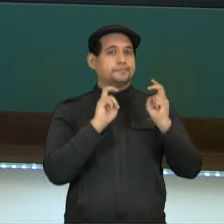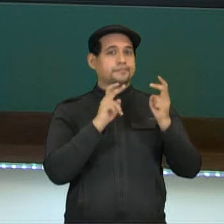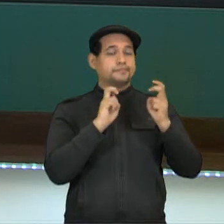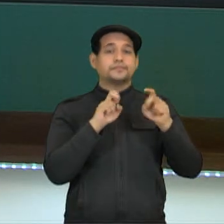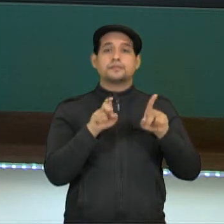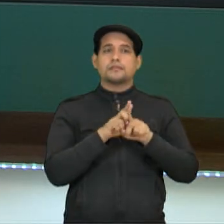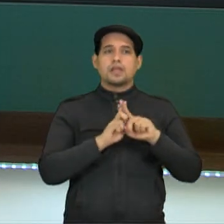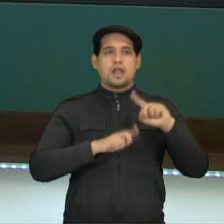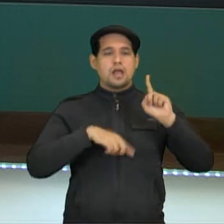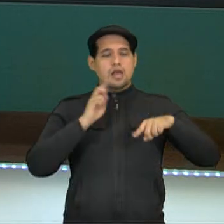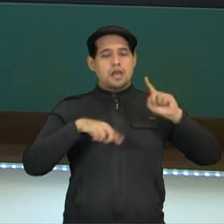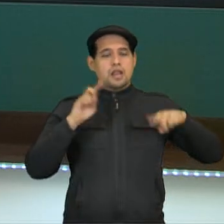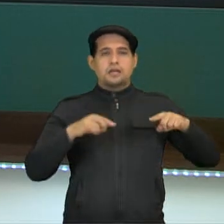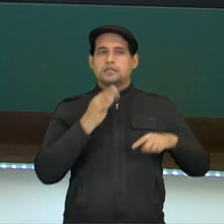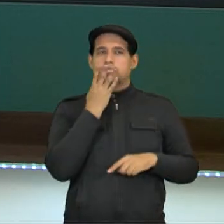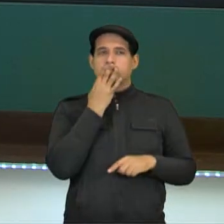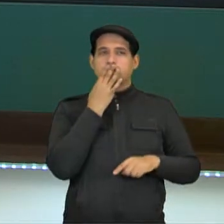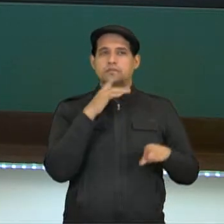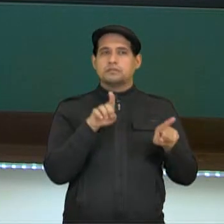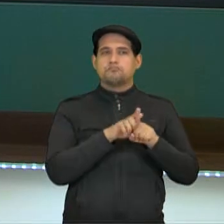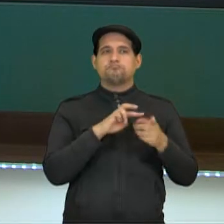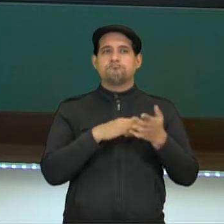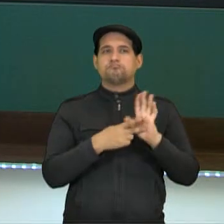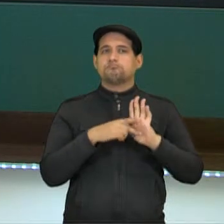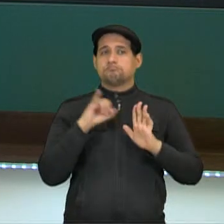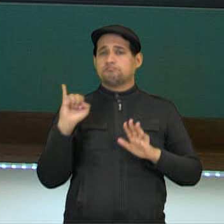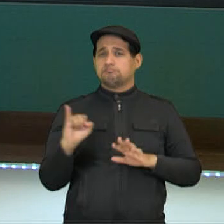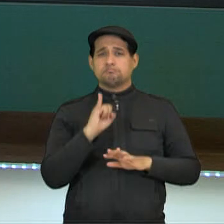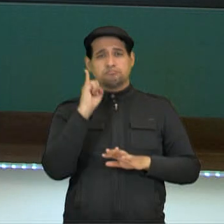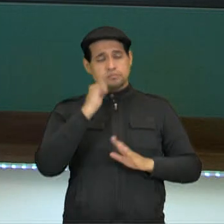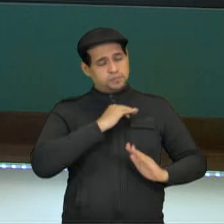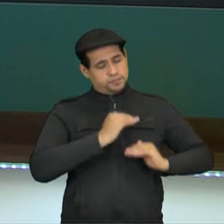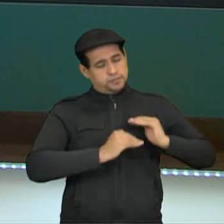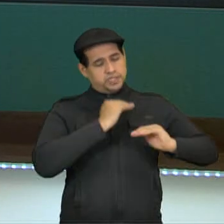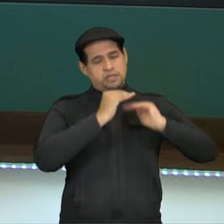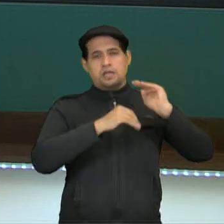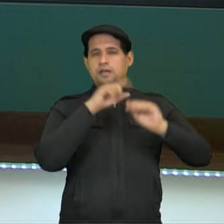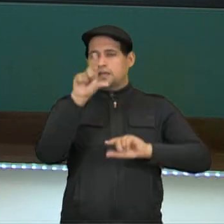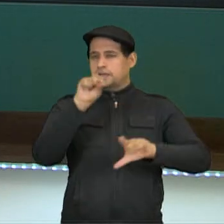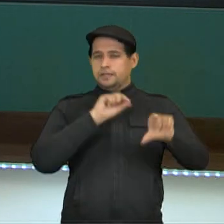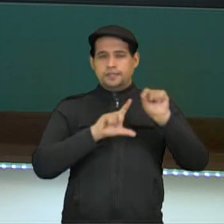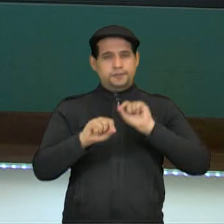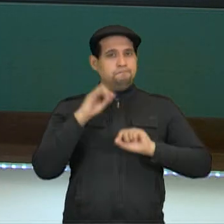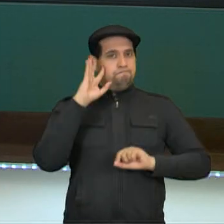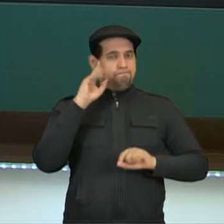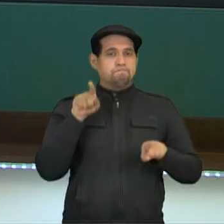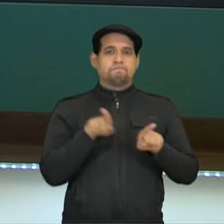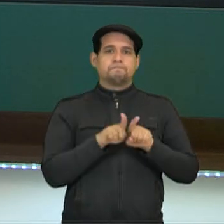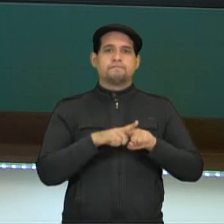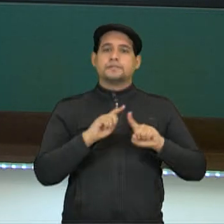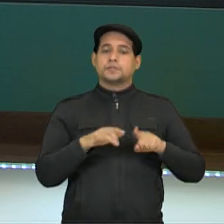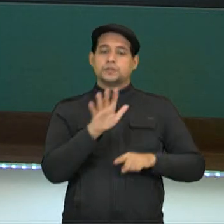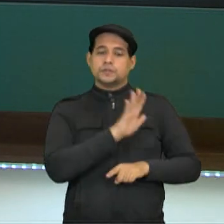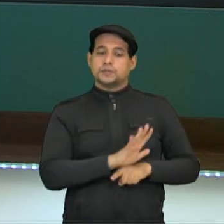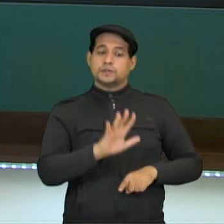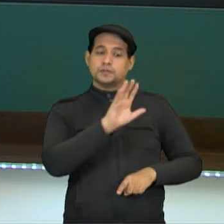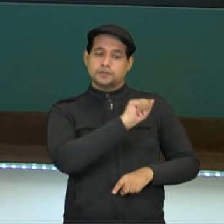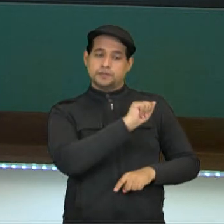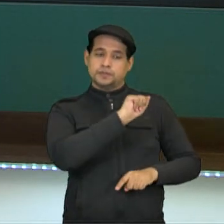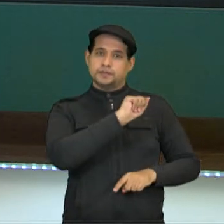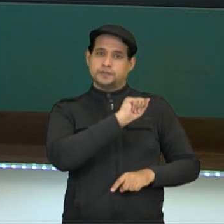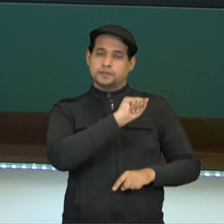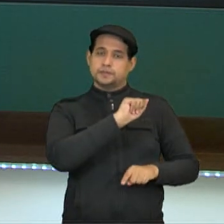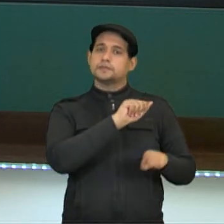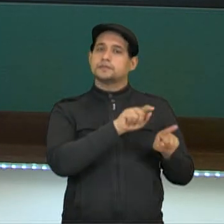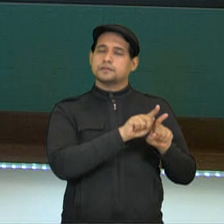essa variação na coloração das mariposas foi importante para que o processo de seleção natural atuasse, tanto no ambiente A, onde